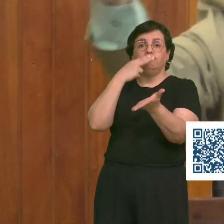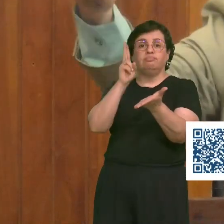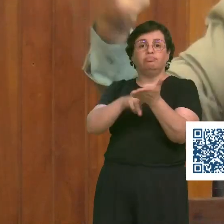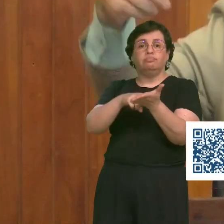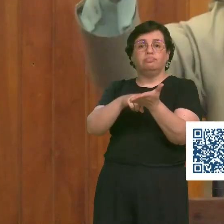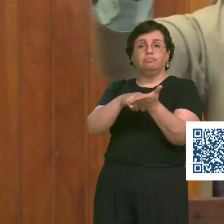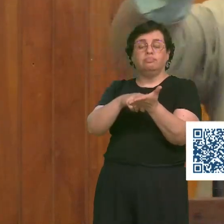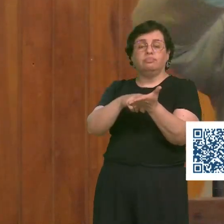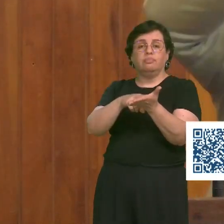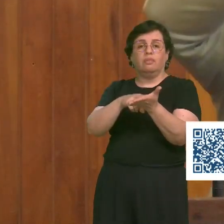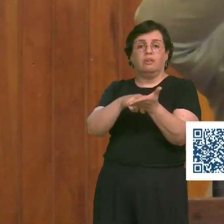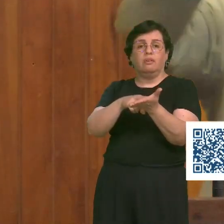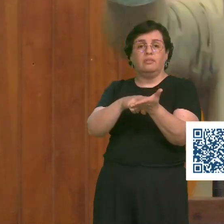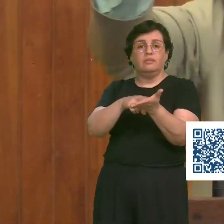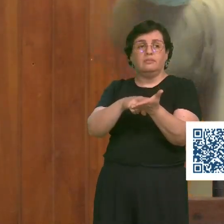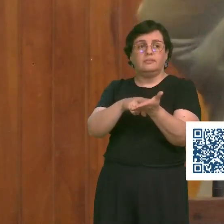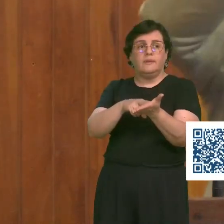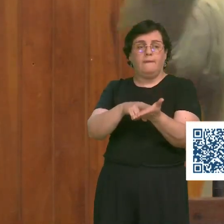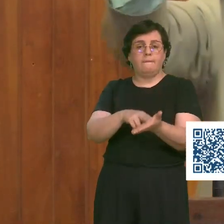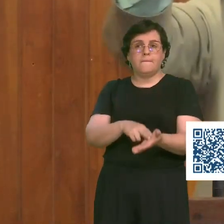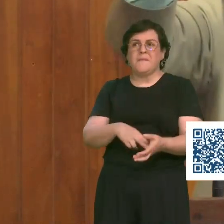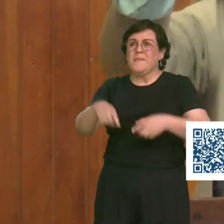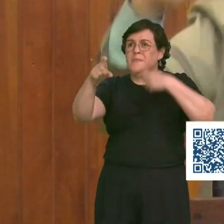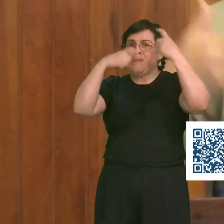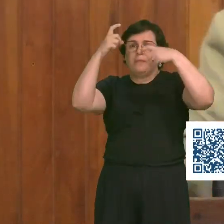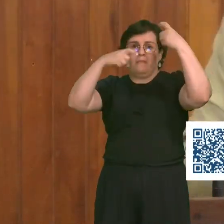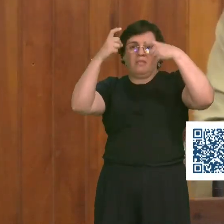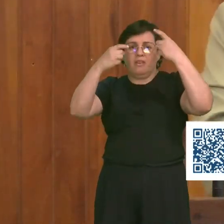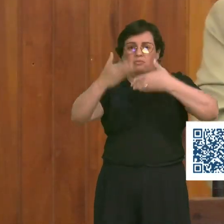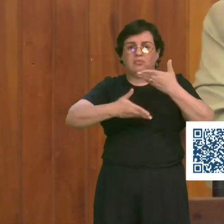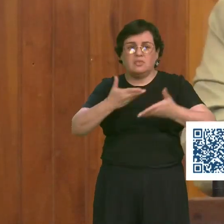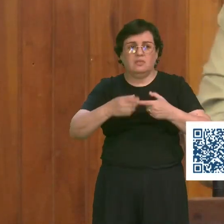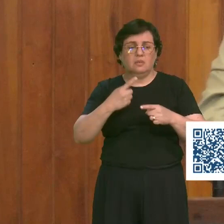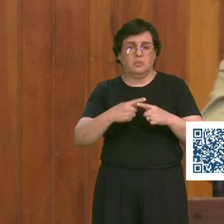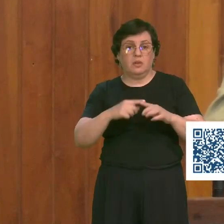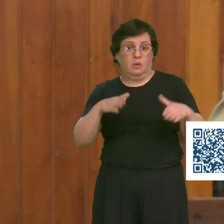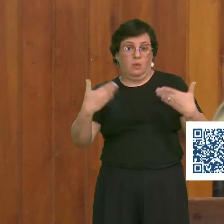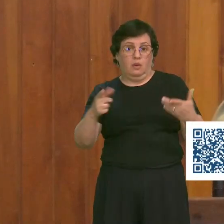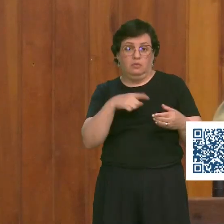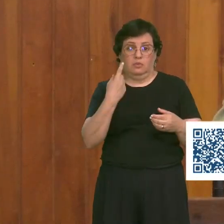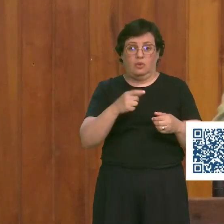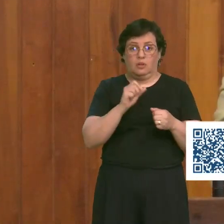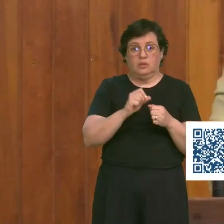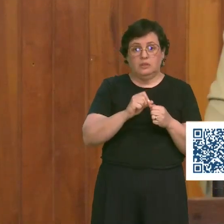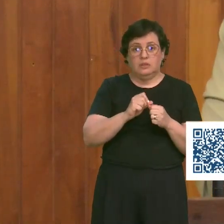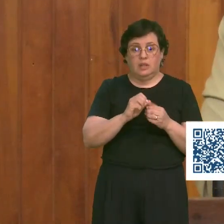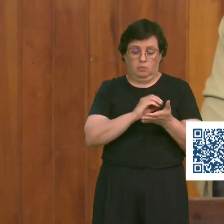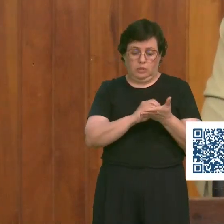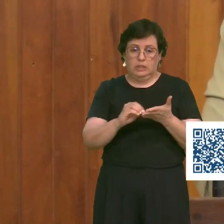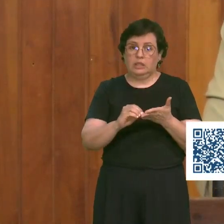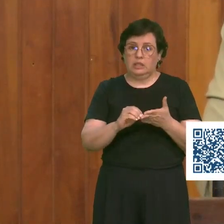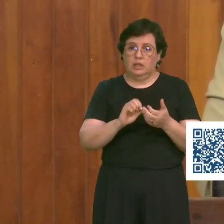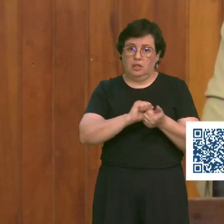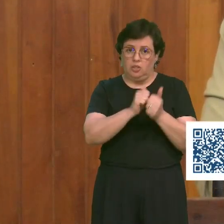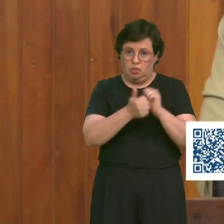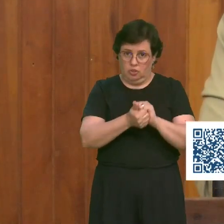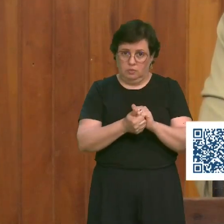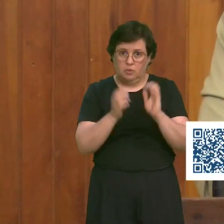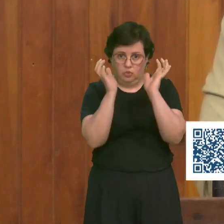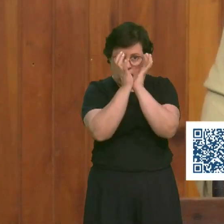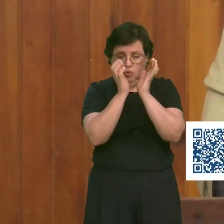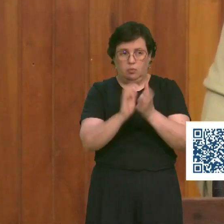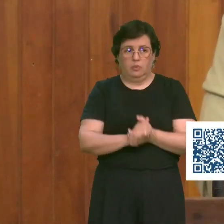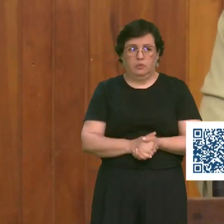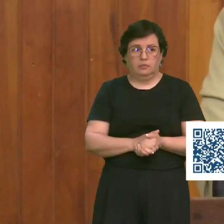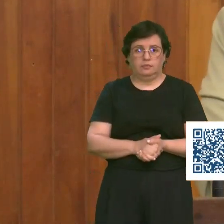renúncia cheguei na secretaria um desespero dos Servidores porque muitos quando nós Montamos a nossa